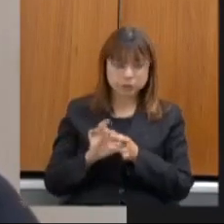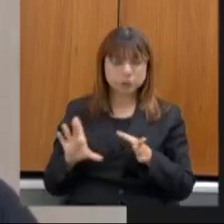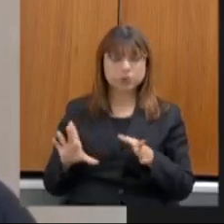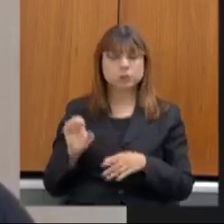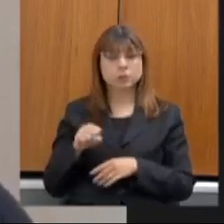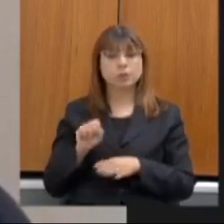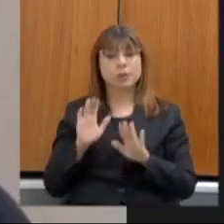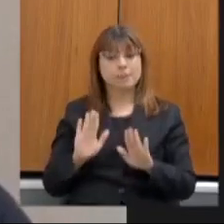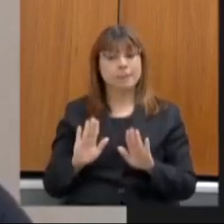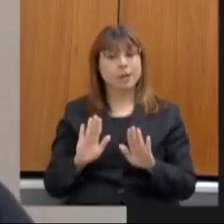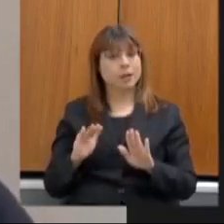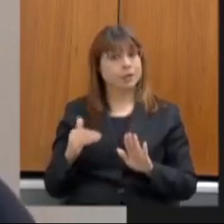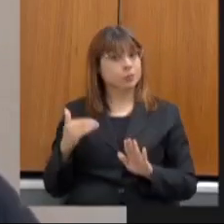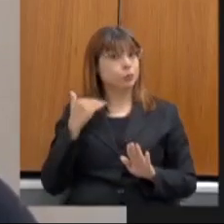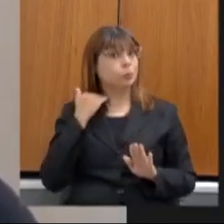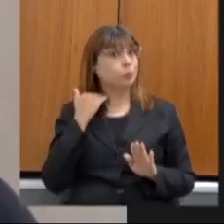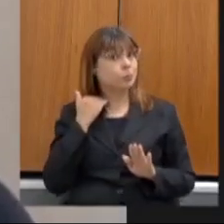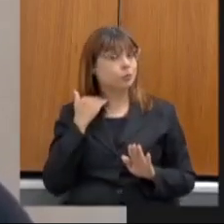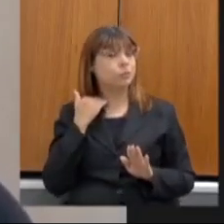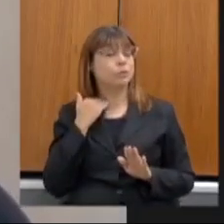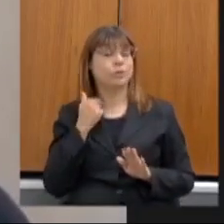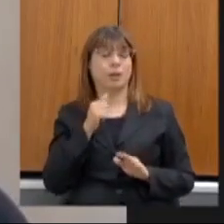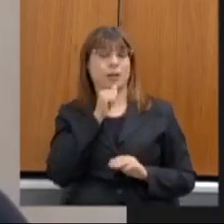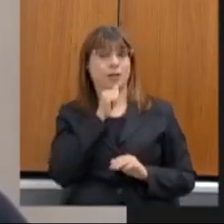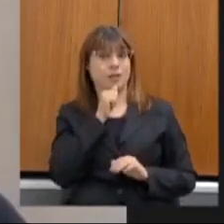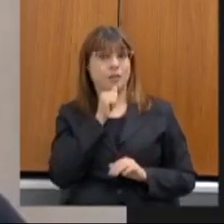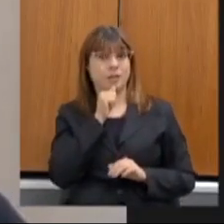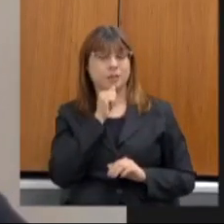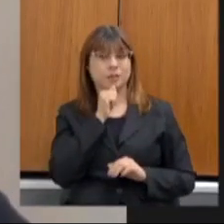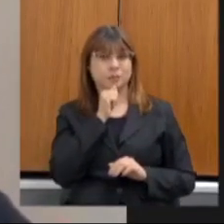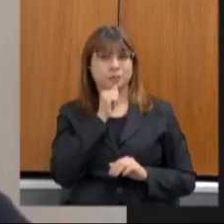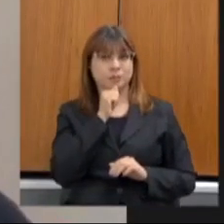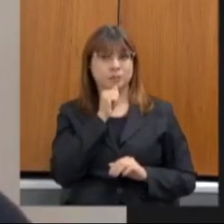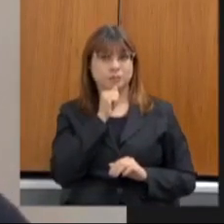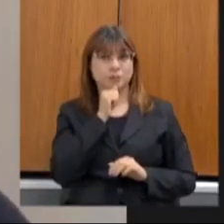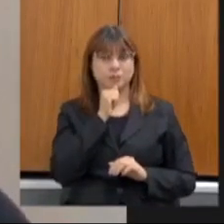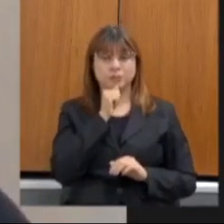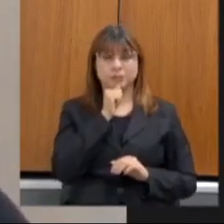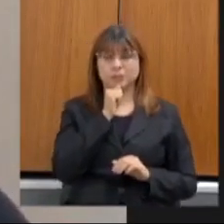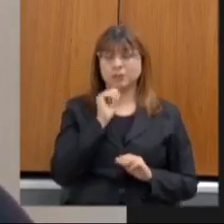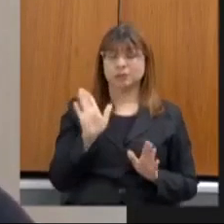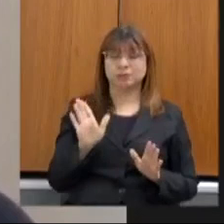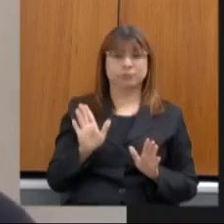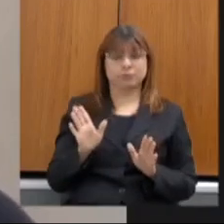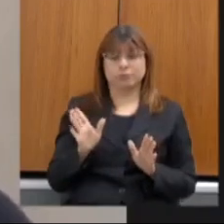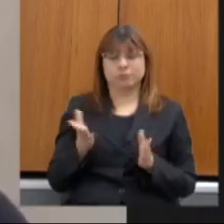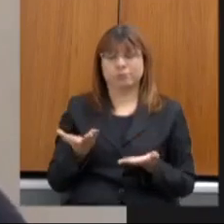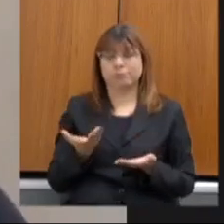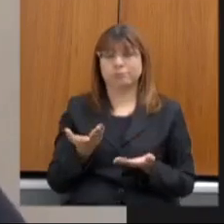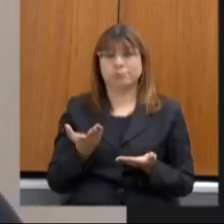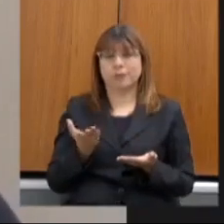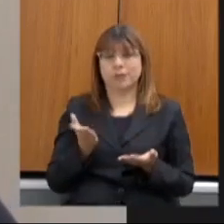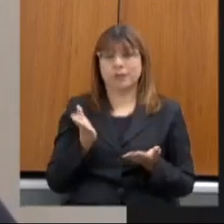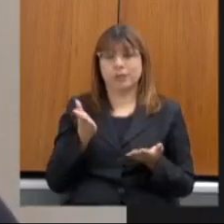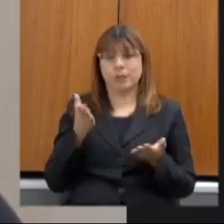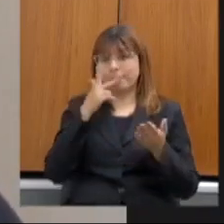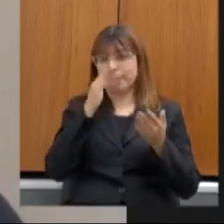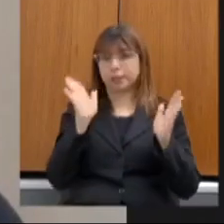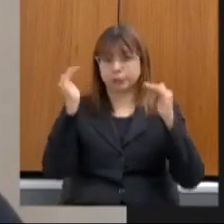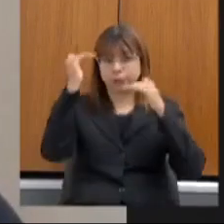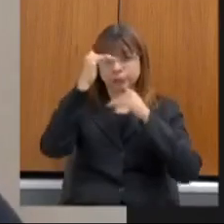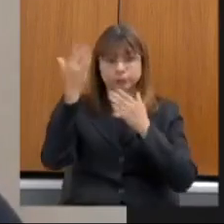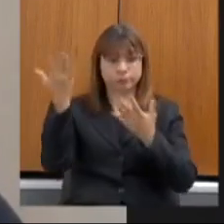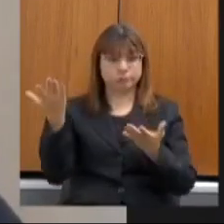mas o banco ainda ele está dentro de 4 Paredes blindado e